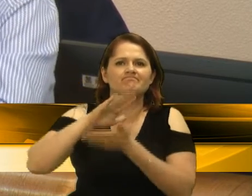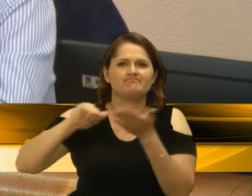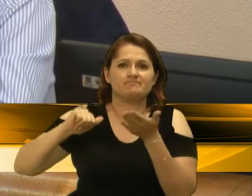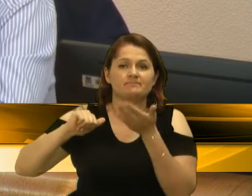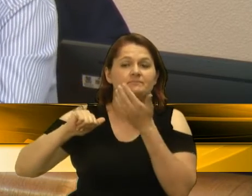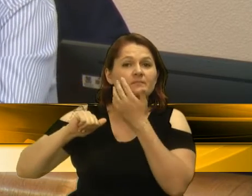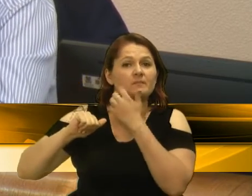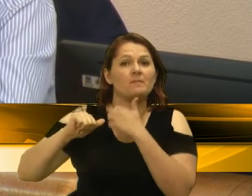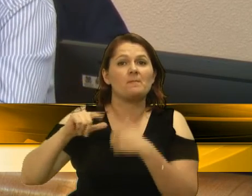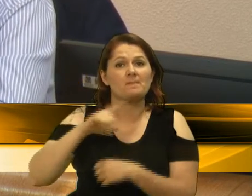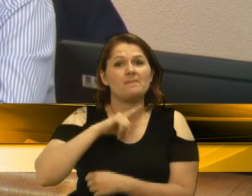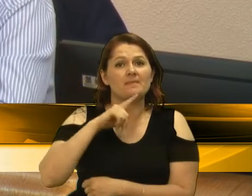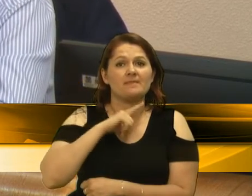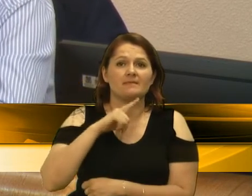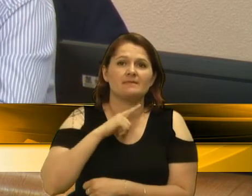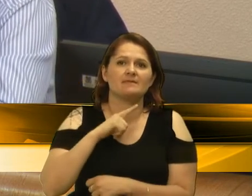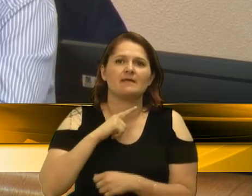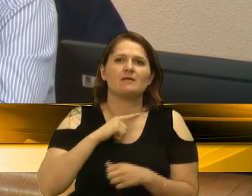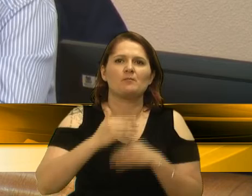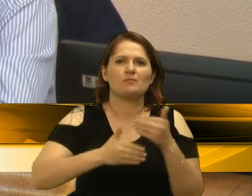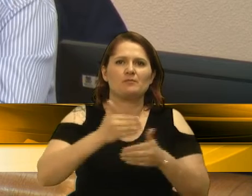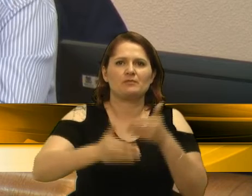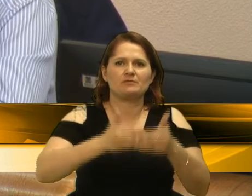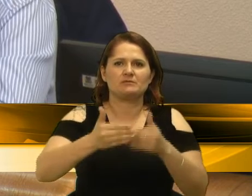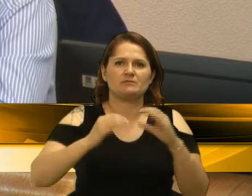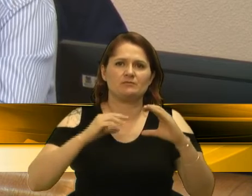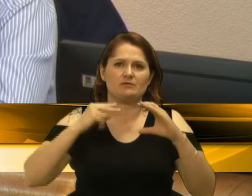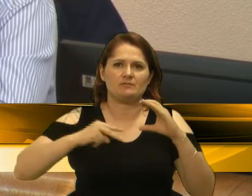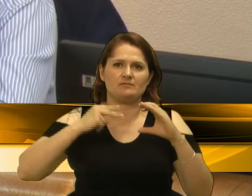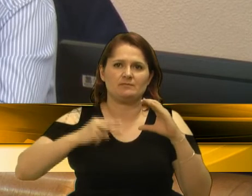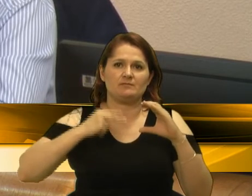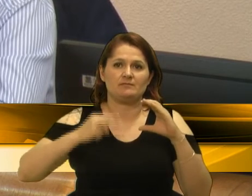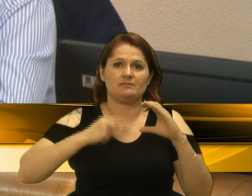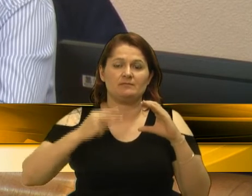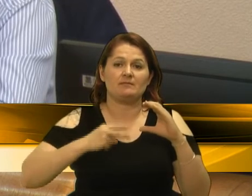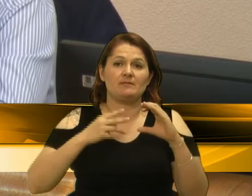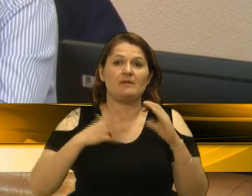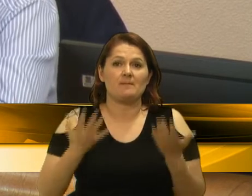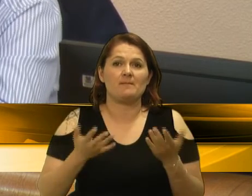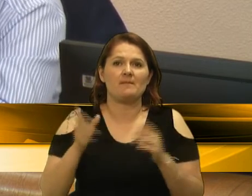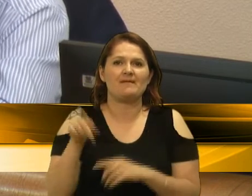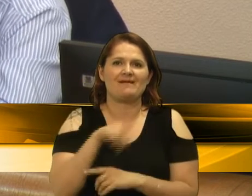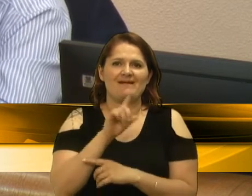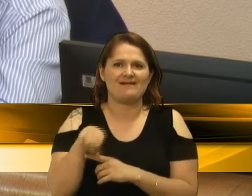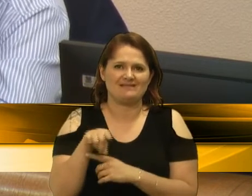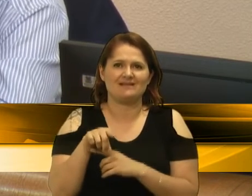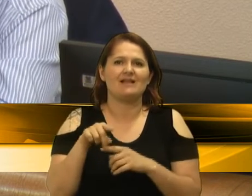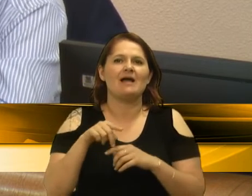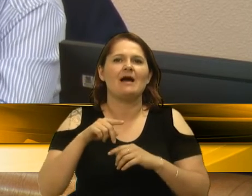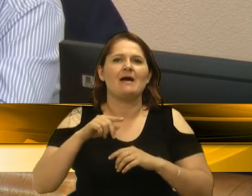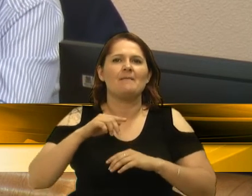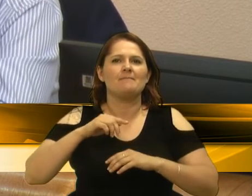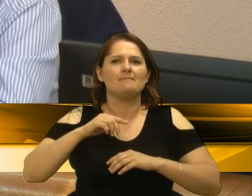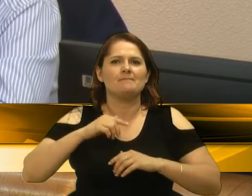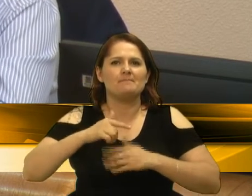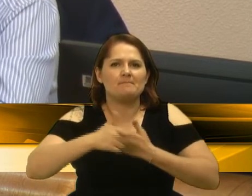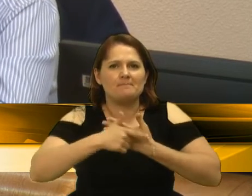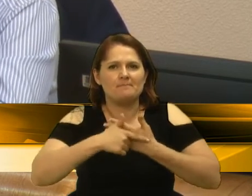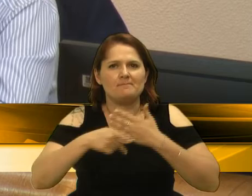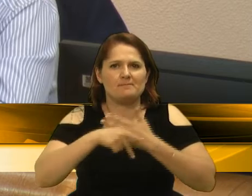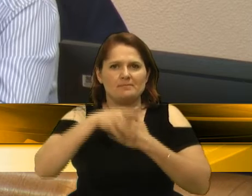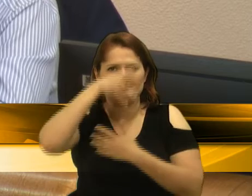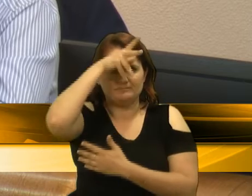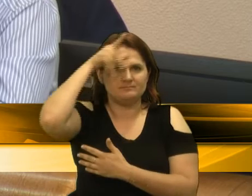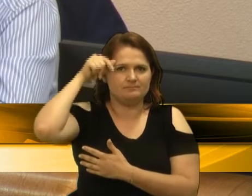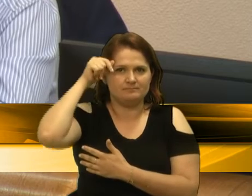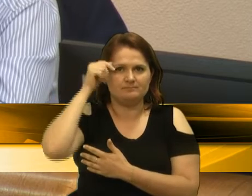ao procedimento a ser observado pela Câmara Municipal para a sustação de ato normativo do Poder Executivo, cumpre destacar que o regimento interno